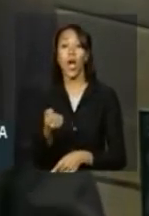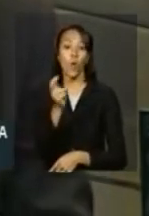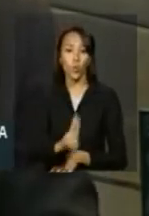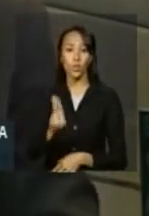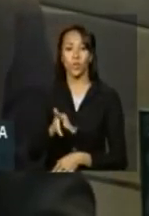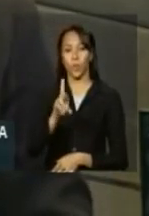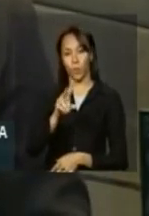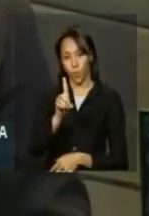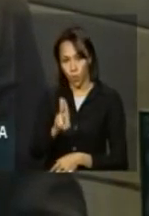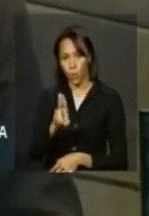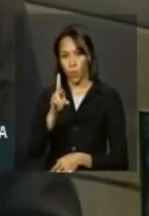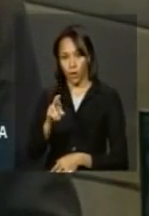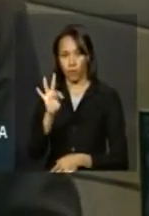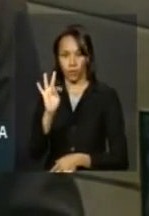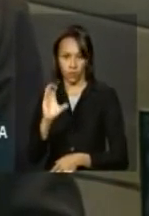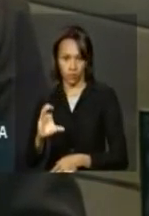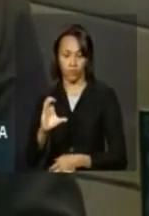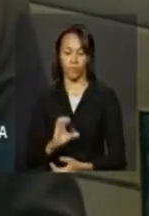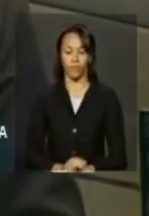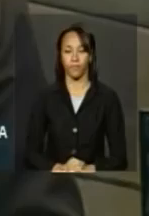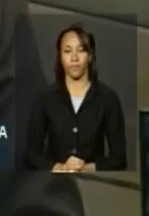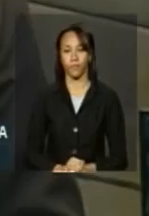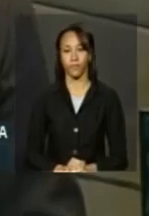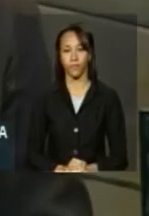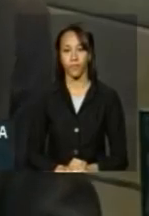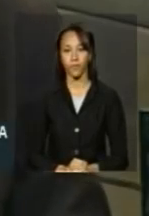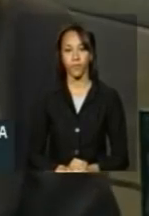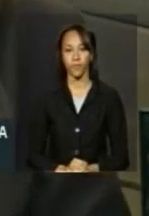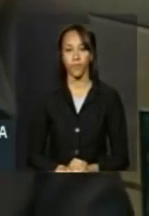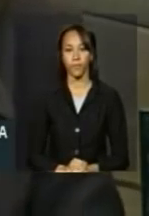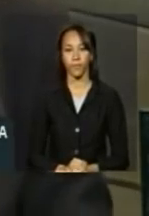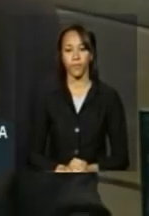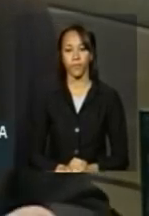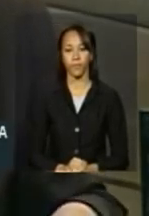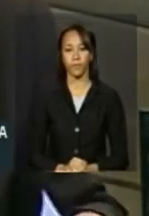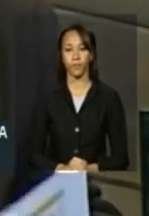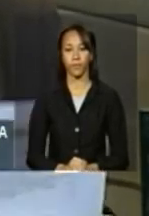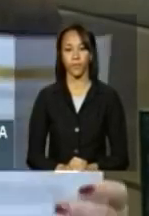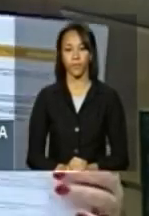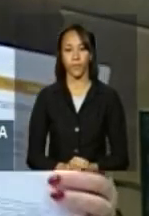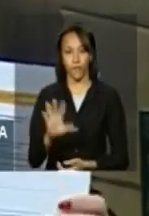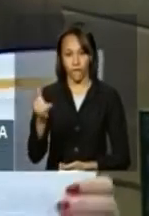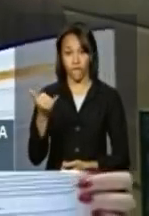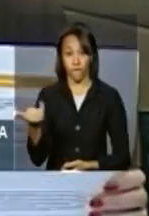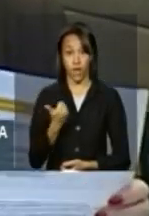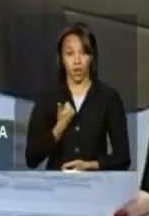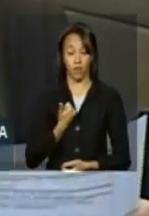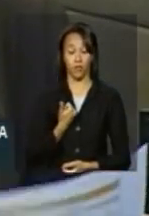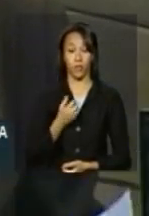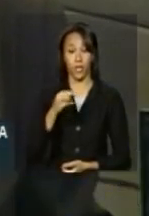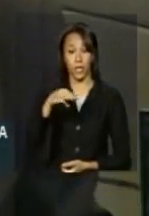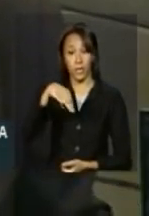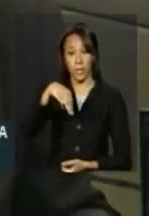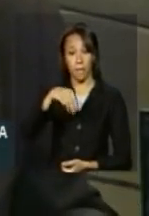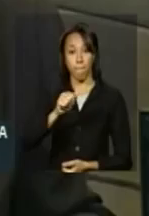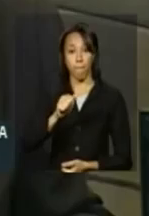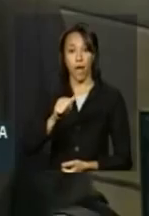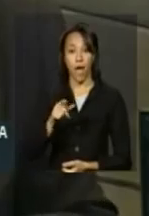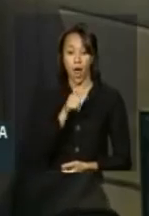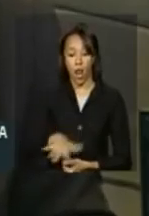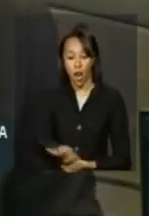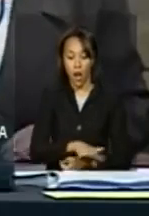RDC. Maru vai fazer a correção, 640. Paulo está fazendo a correção que Maruí a ponte sobre a Lagoa